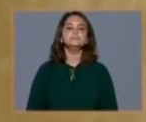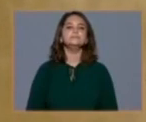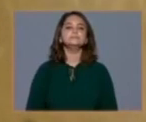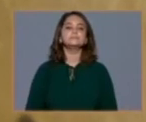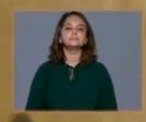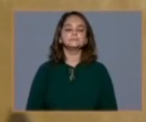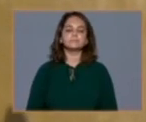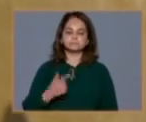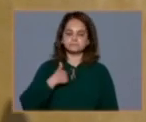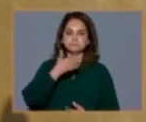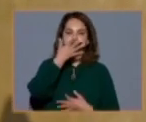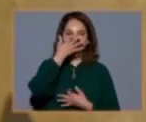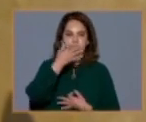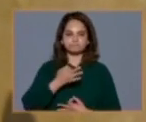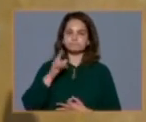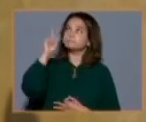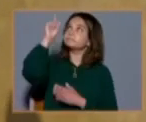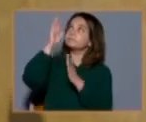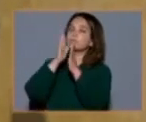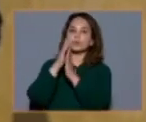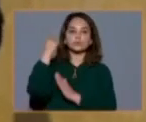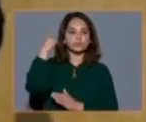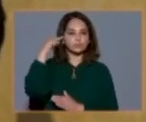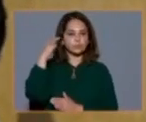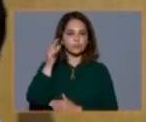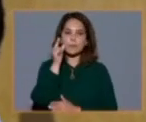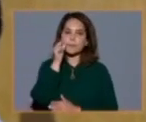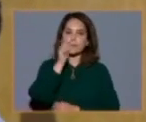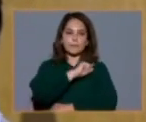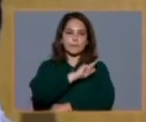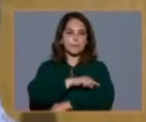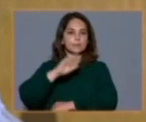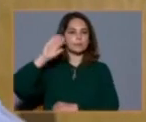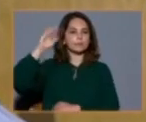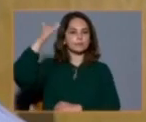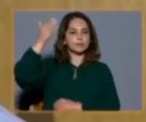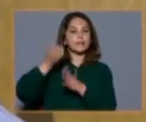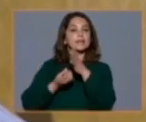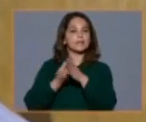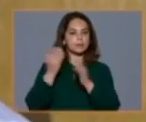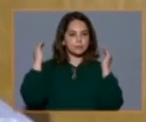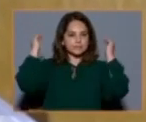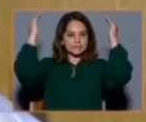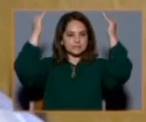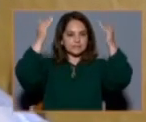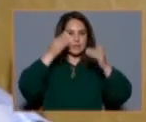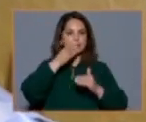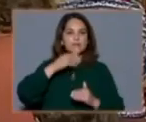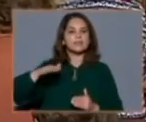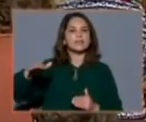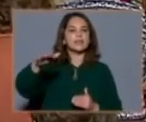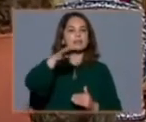Creio em um só Deus, Pai Todo-Poderoso, Criador do céu e da terra,